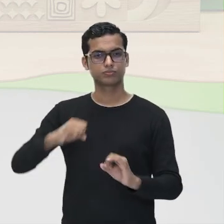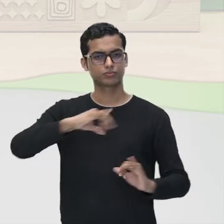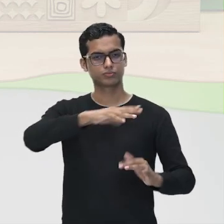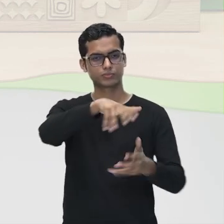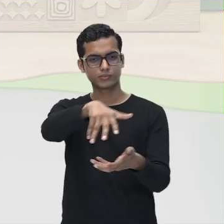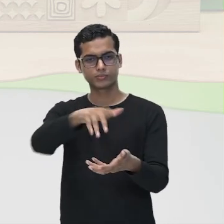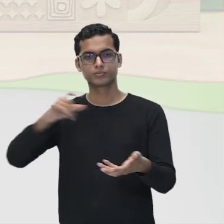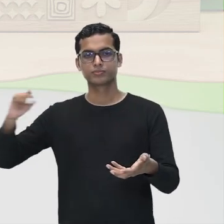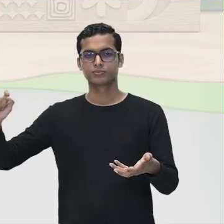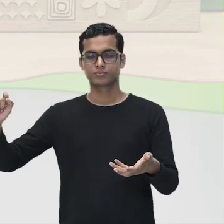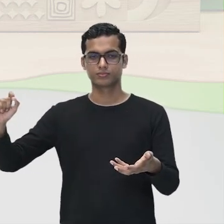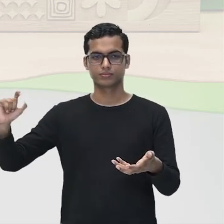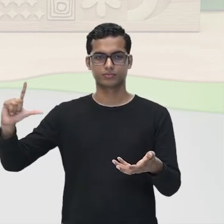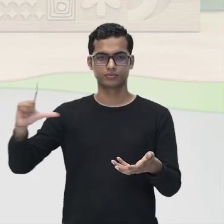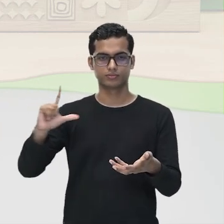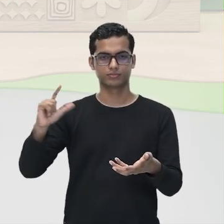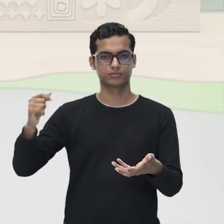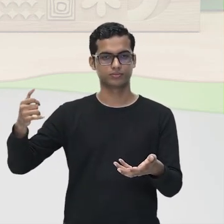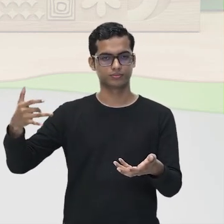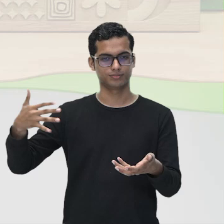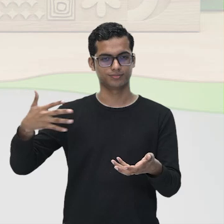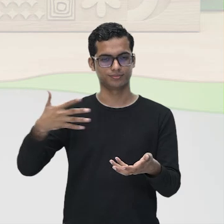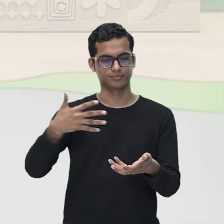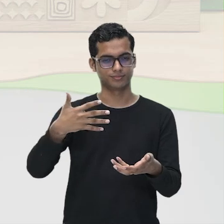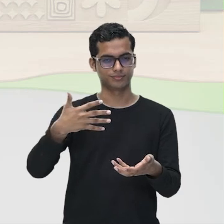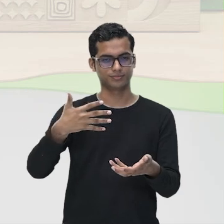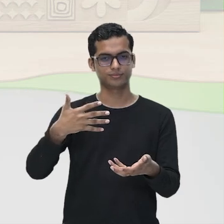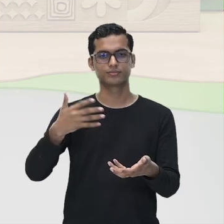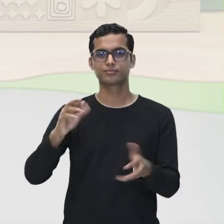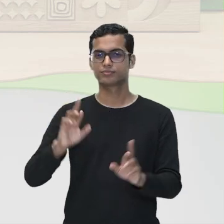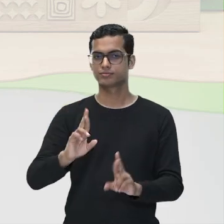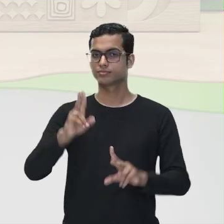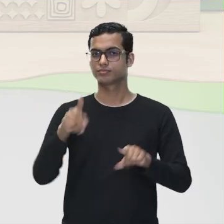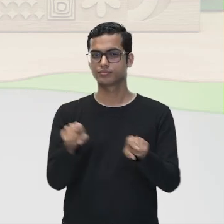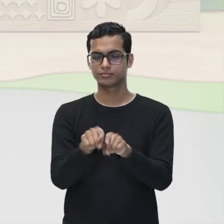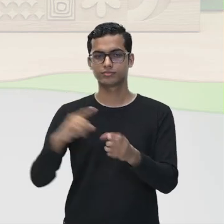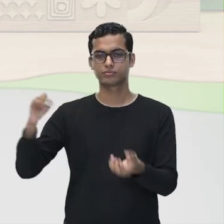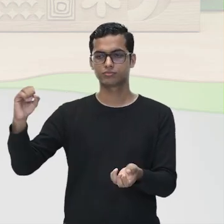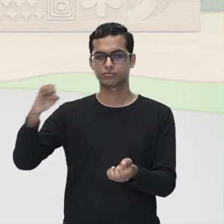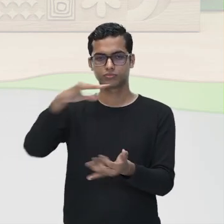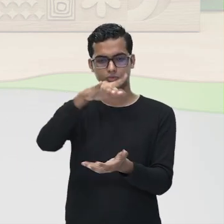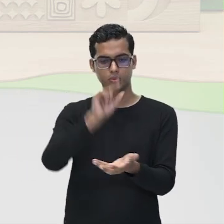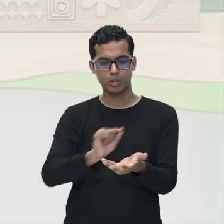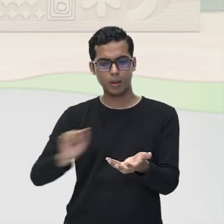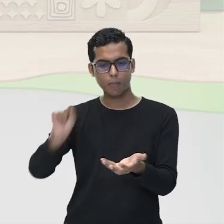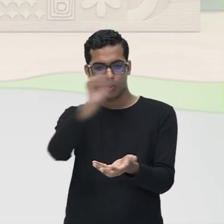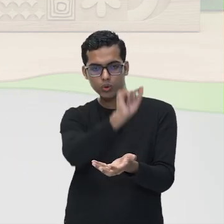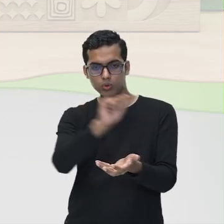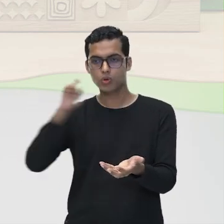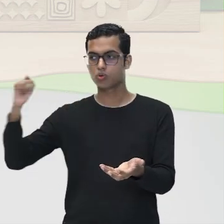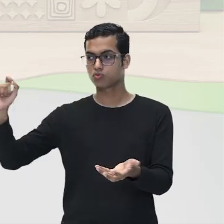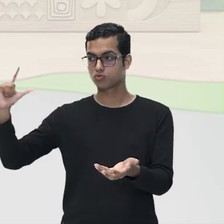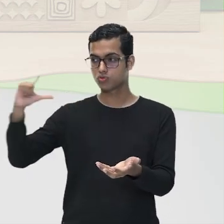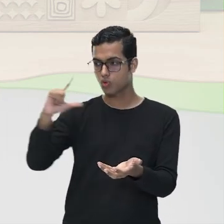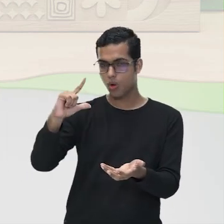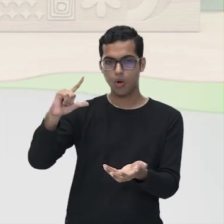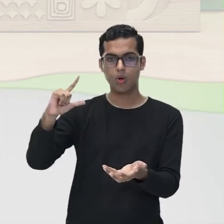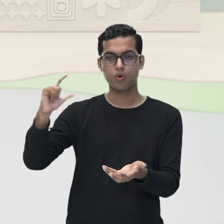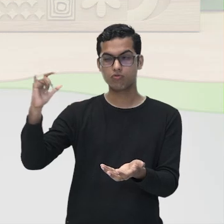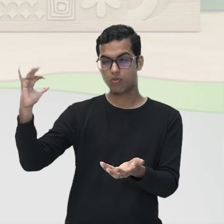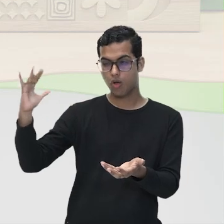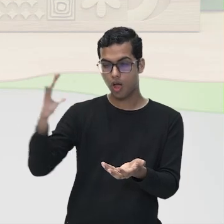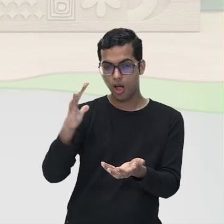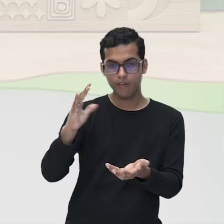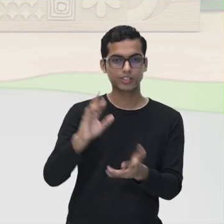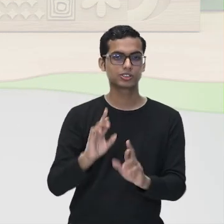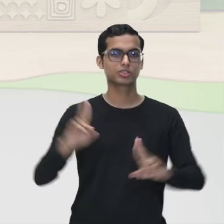solares vão chegar de forma diferentes, né, no planeta. Então, o movimento de rotação faz